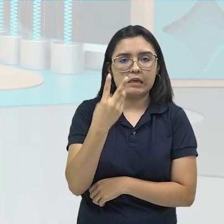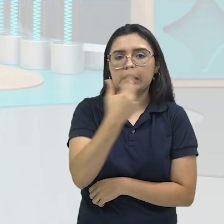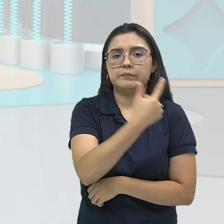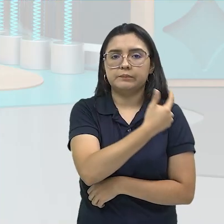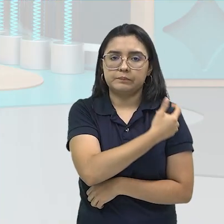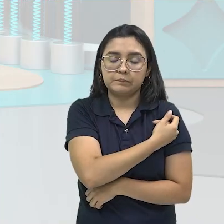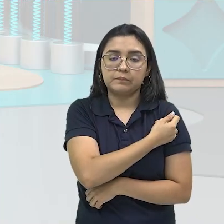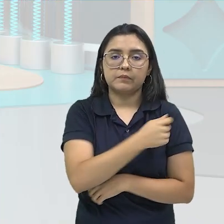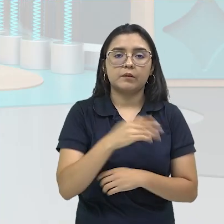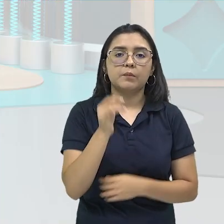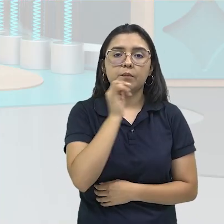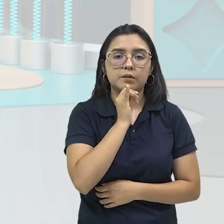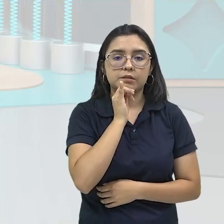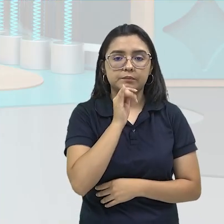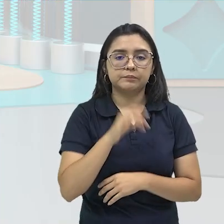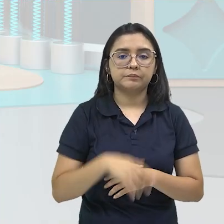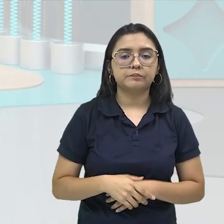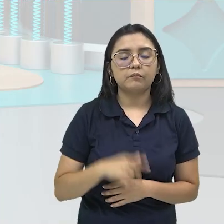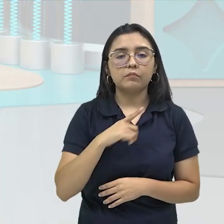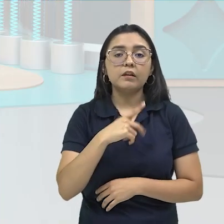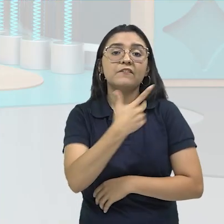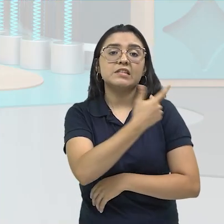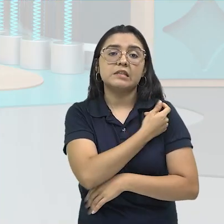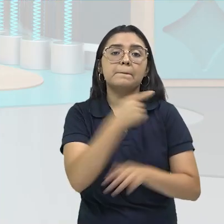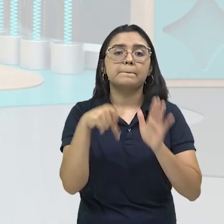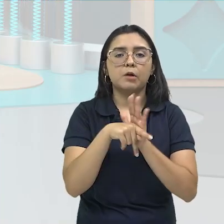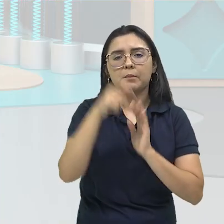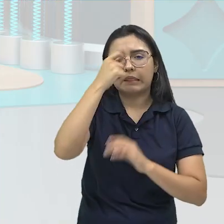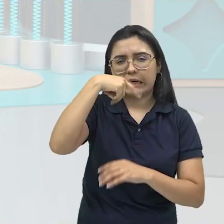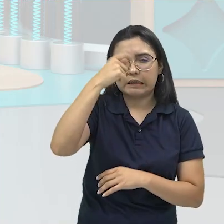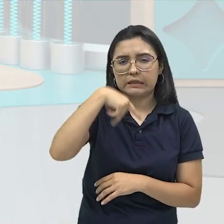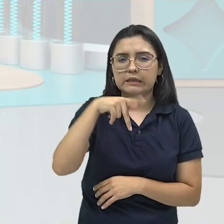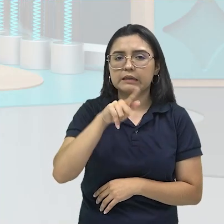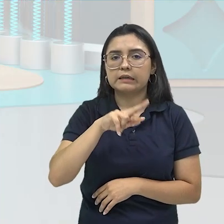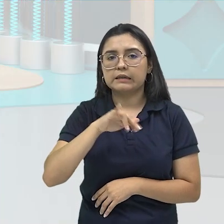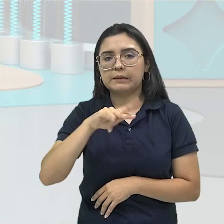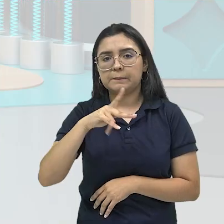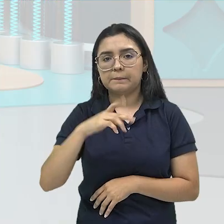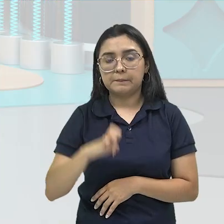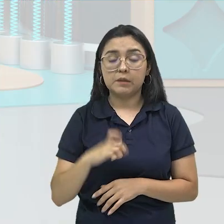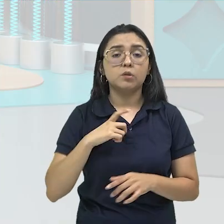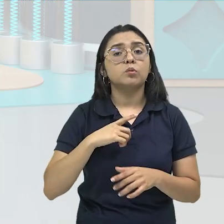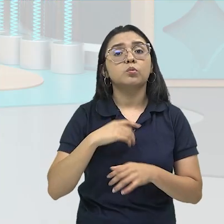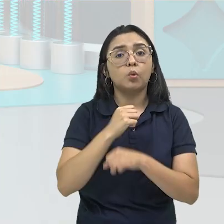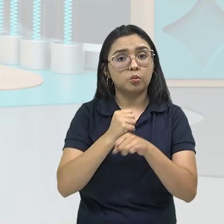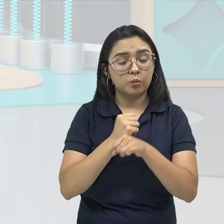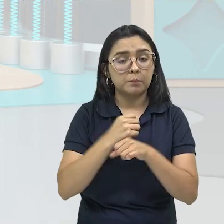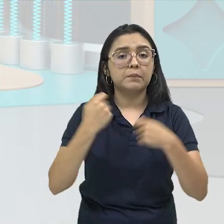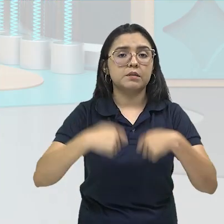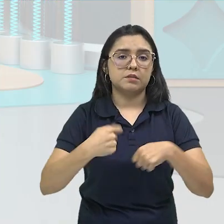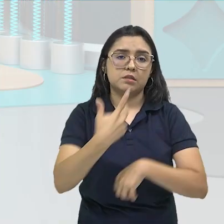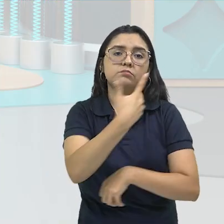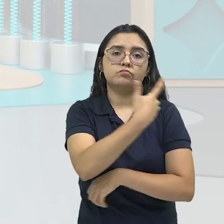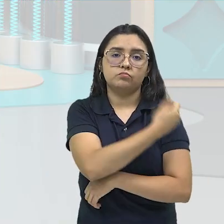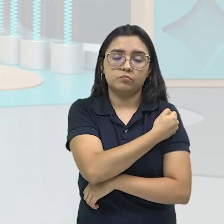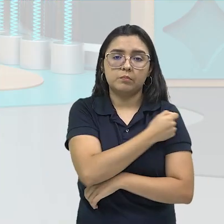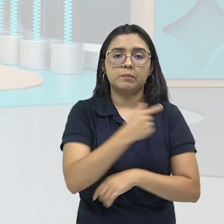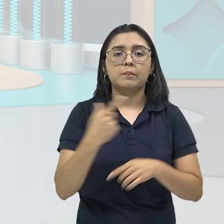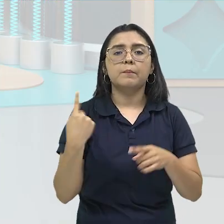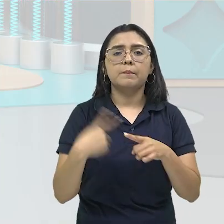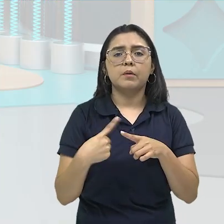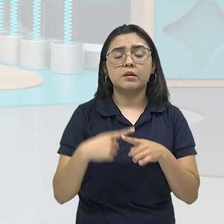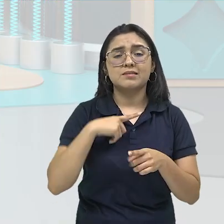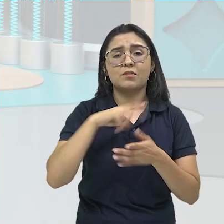né? Como, por exemplo, a vacina da gripe. A vacina da gripe, todos os anos você tem que tomar, certo? Porque são